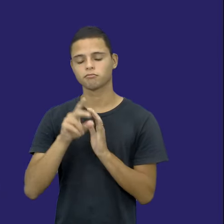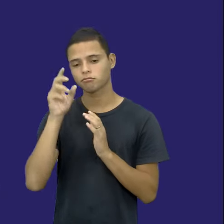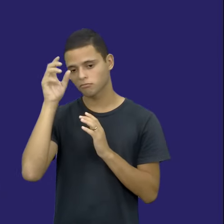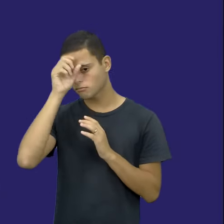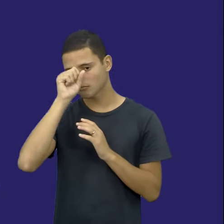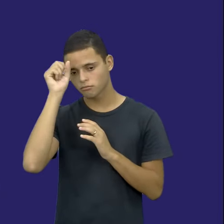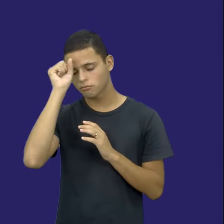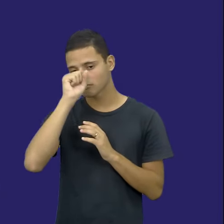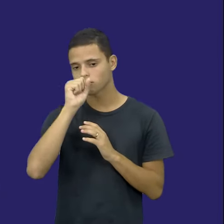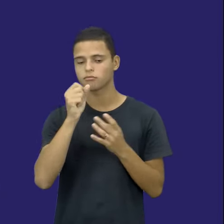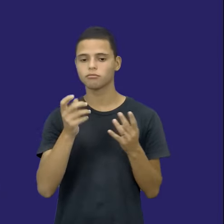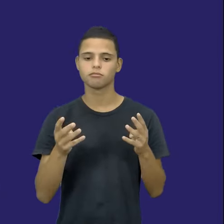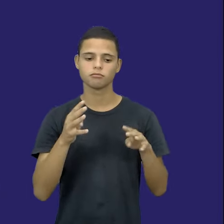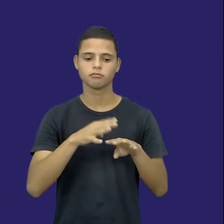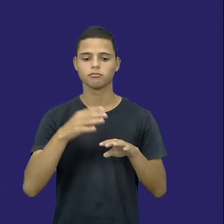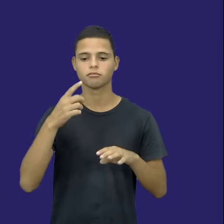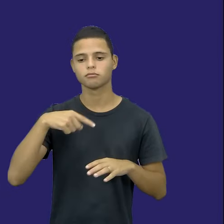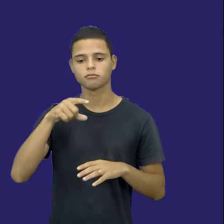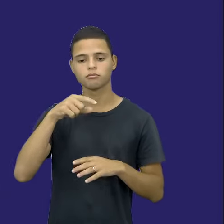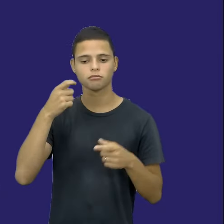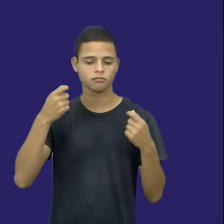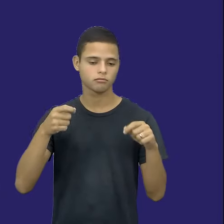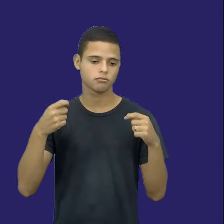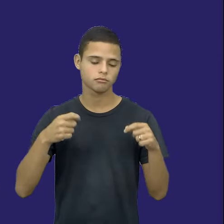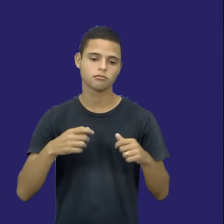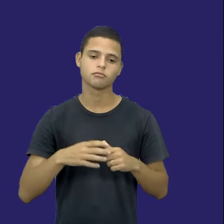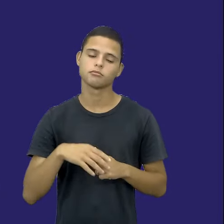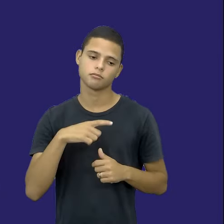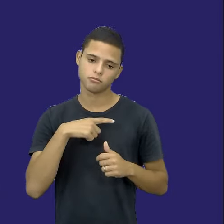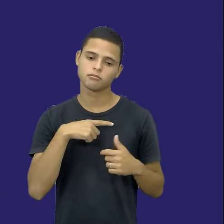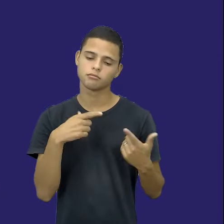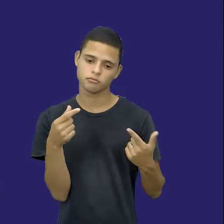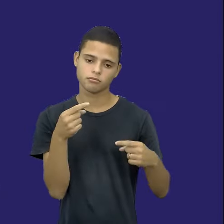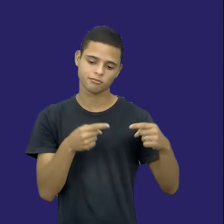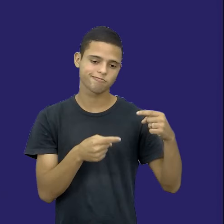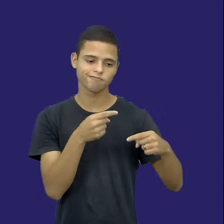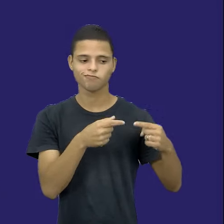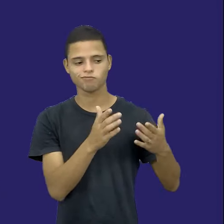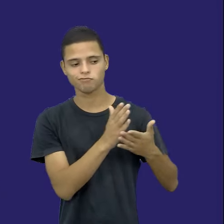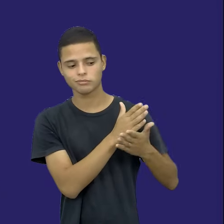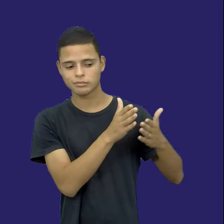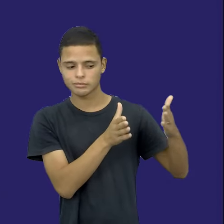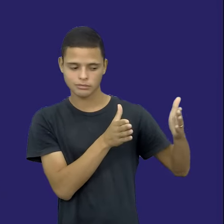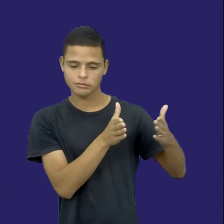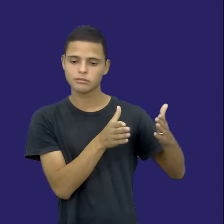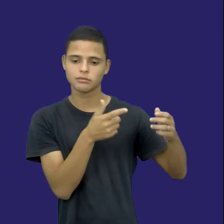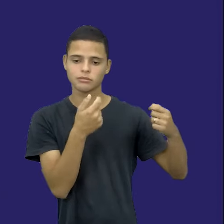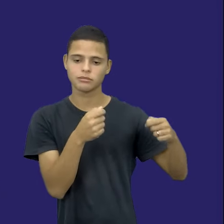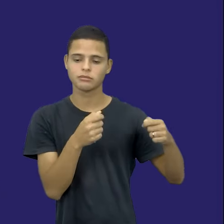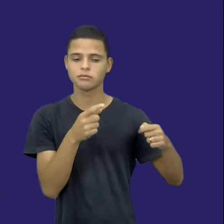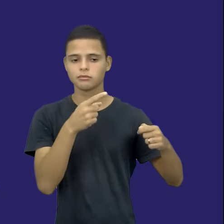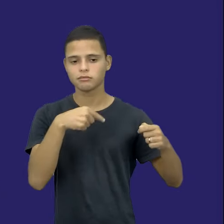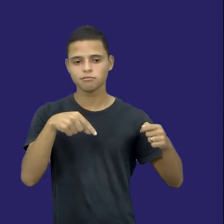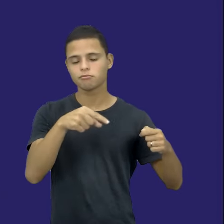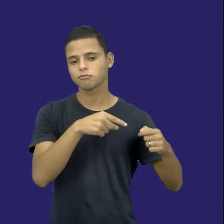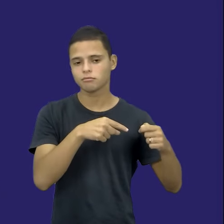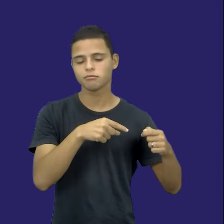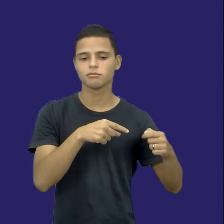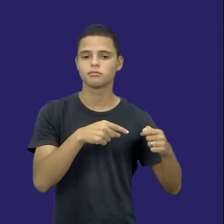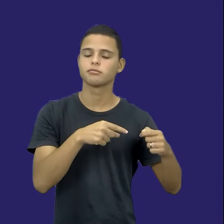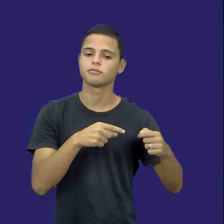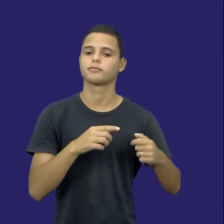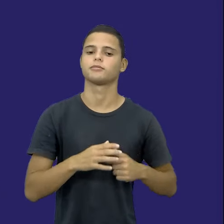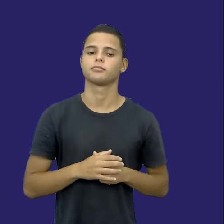da matemática, que a gente precisa, né, de ter essas discussões, de ter esses momentos, para a gente, assim, um pouquinho mais